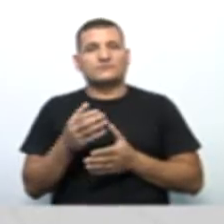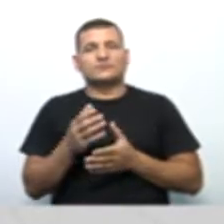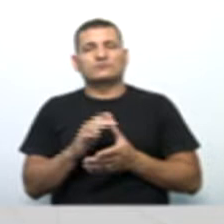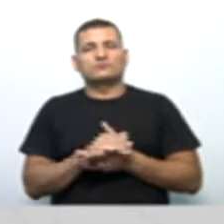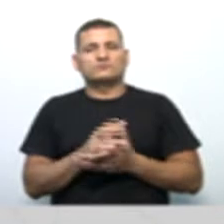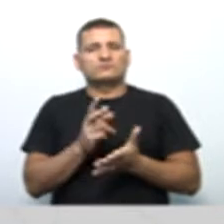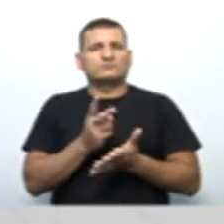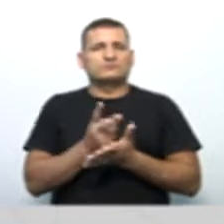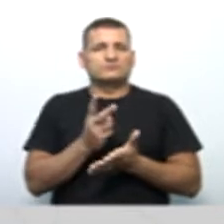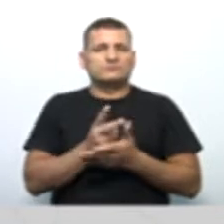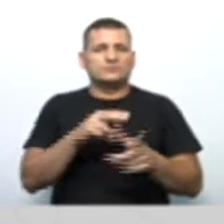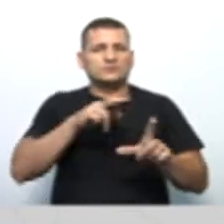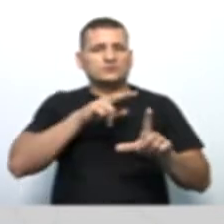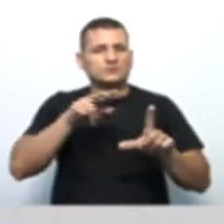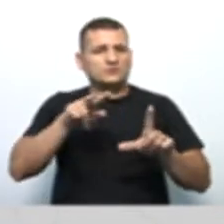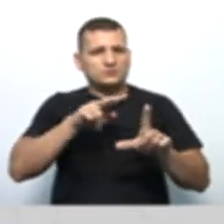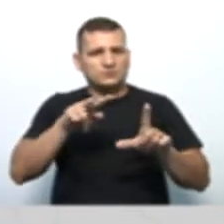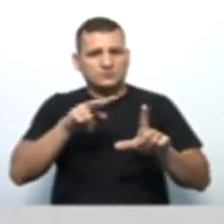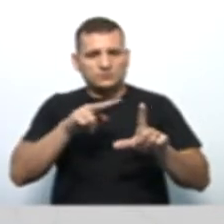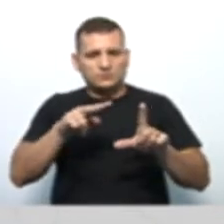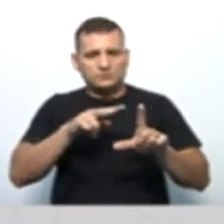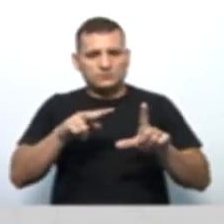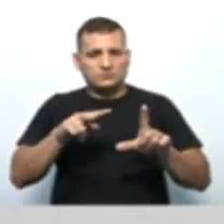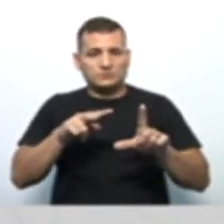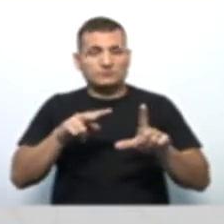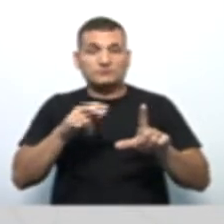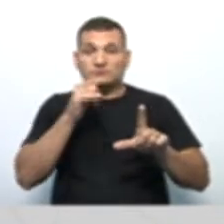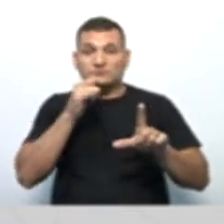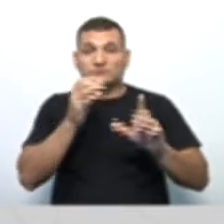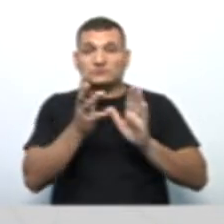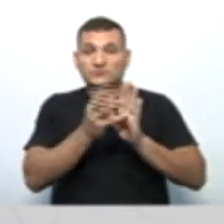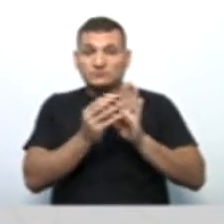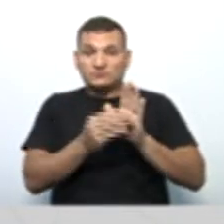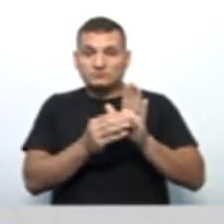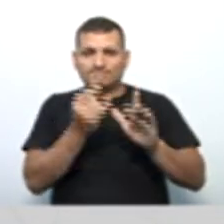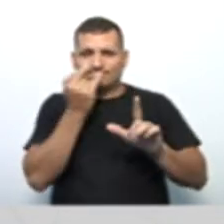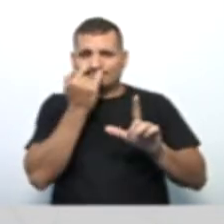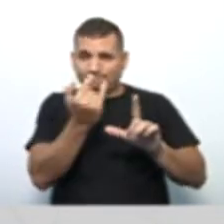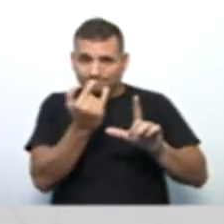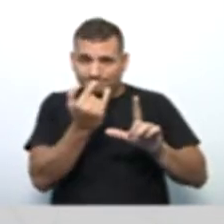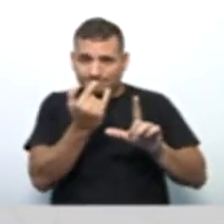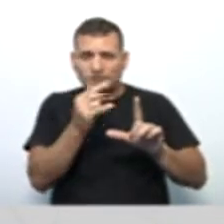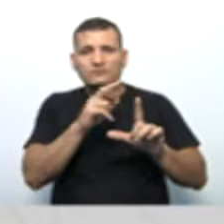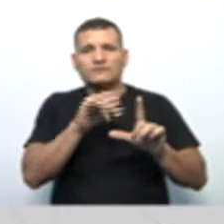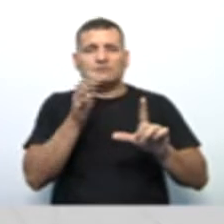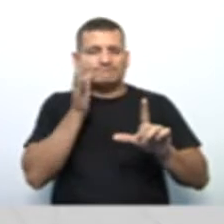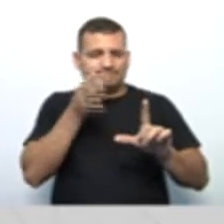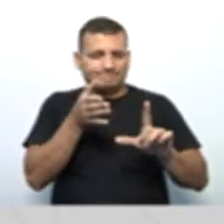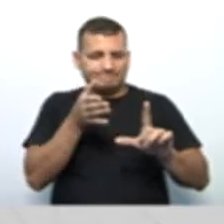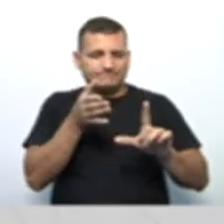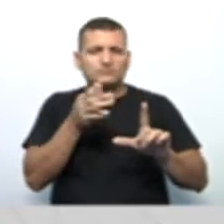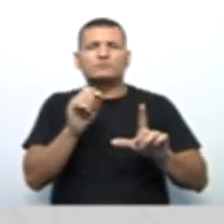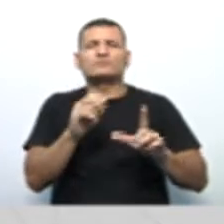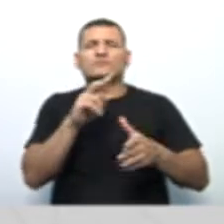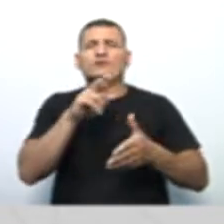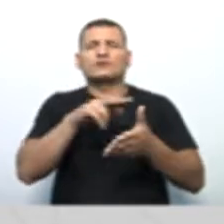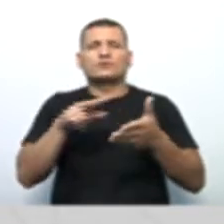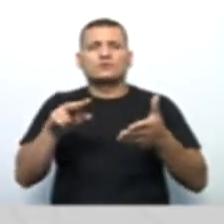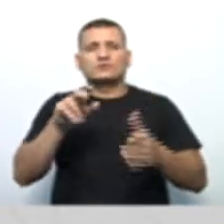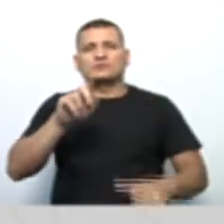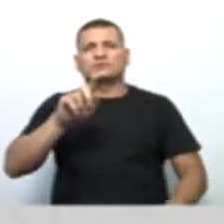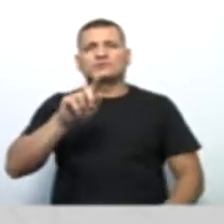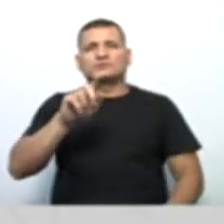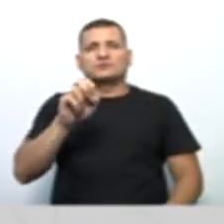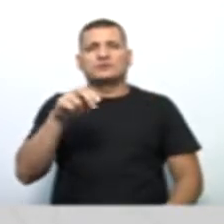genérica e apenas se o conteúdo nos prender a gente vai dar atenção mais específica que essa leitura genérica metrô genérica quando você